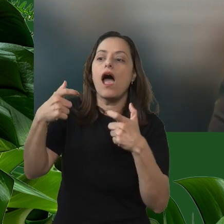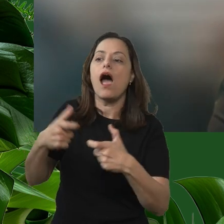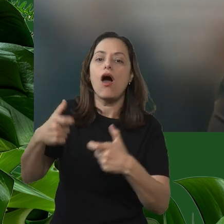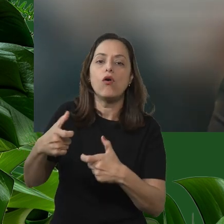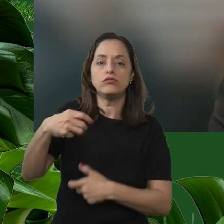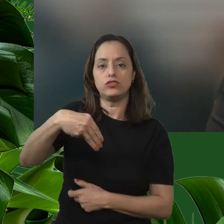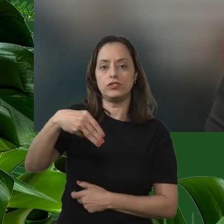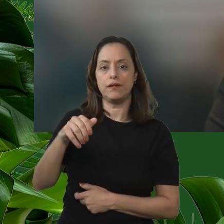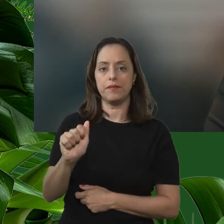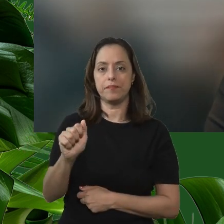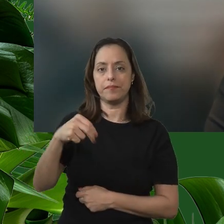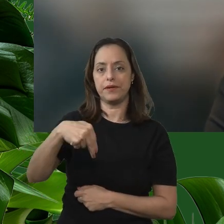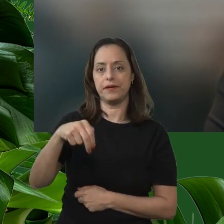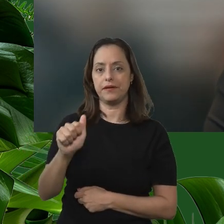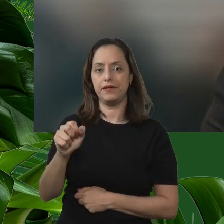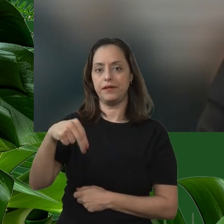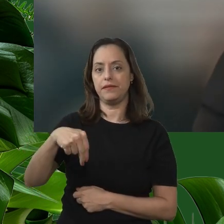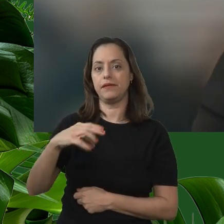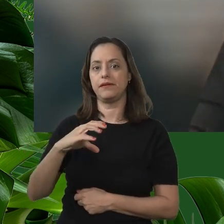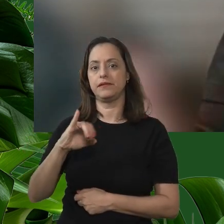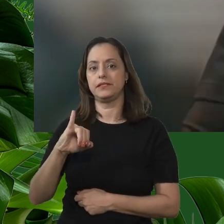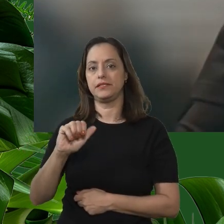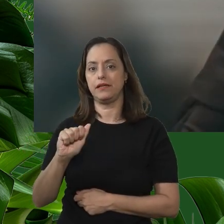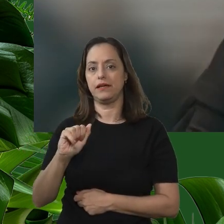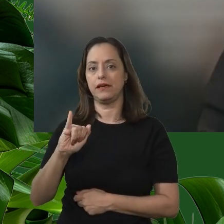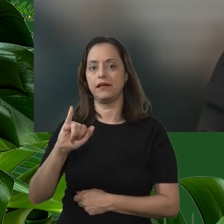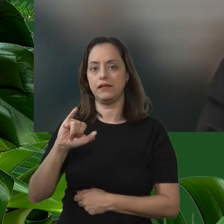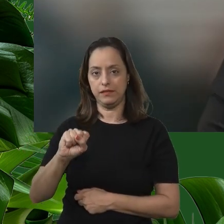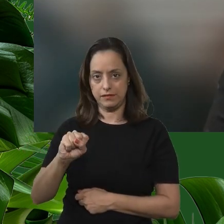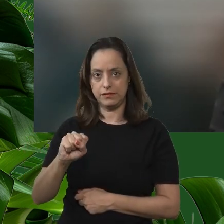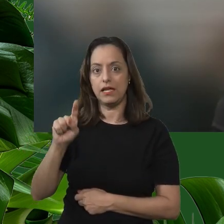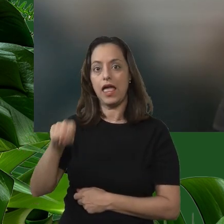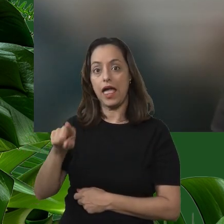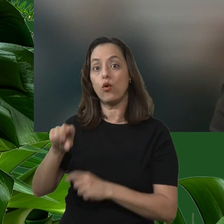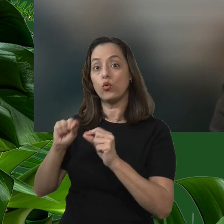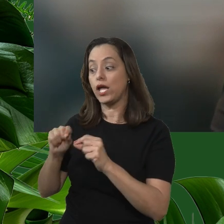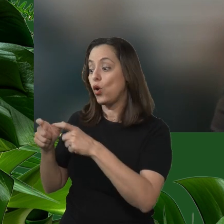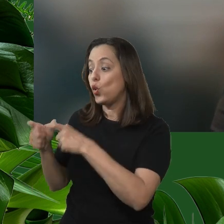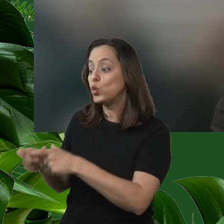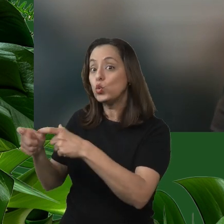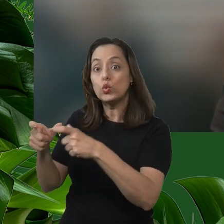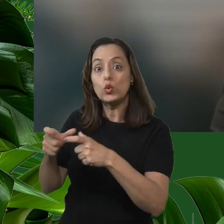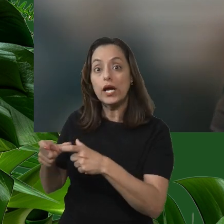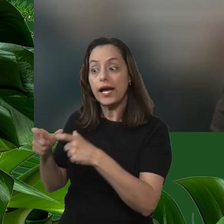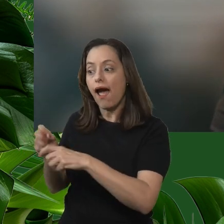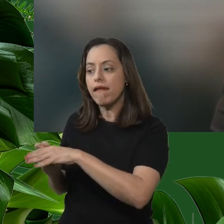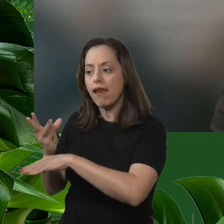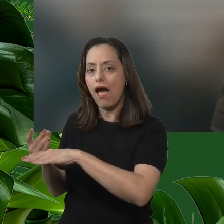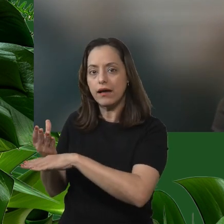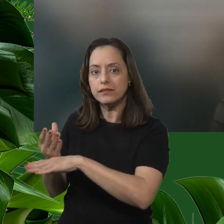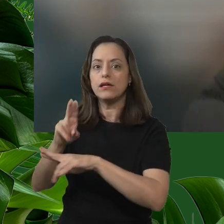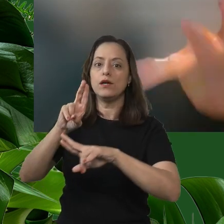o Brasil, que é a iniciativa Viva Água, sobre a qual a gente pode falar um pouco mais daqui para frente. Mas eu acho que, idealmente, um